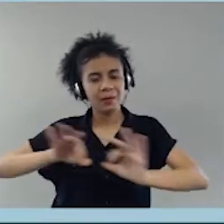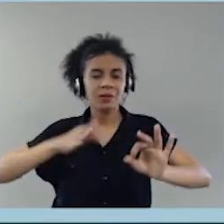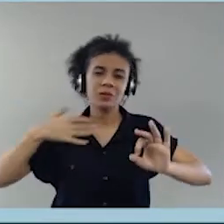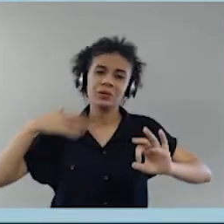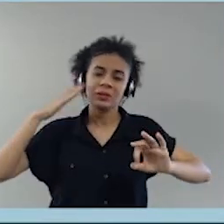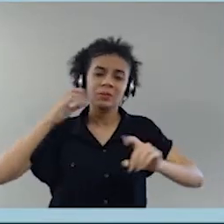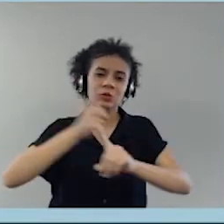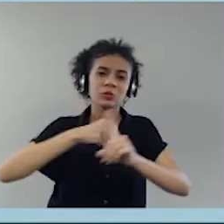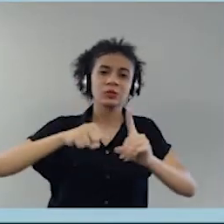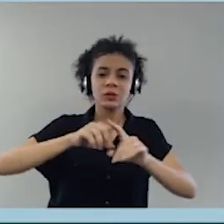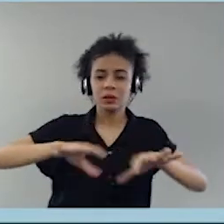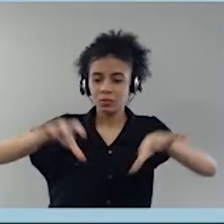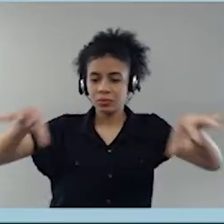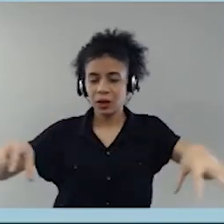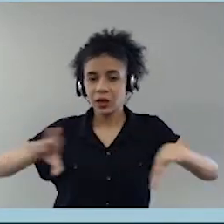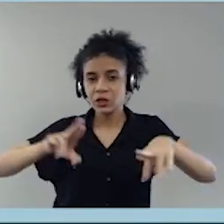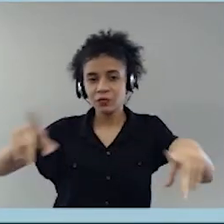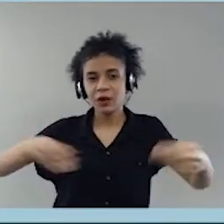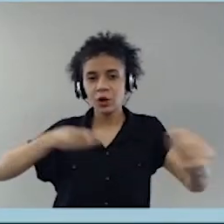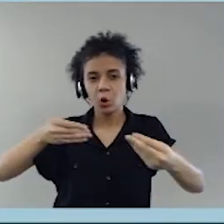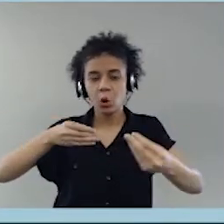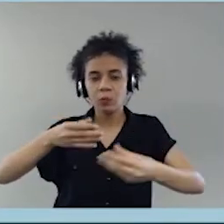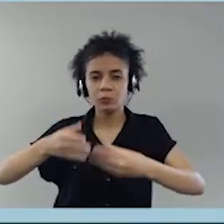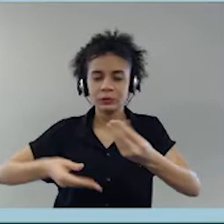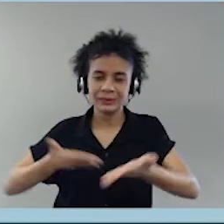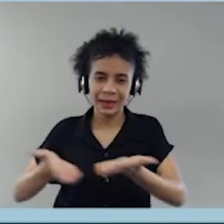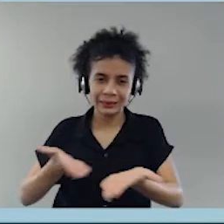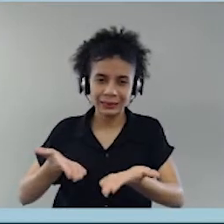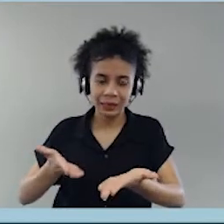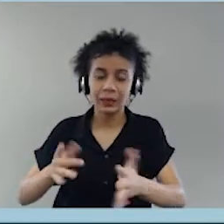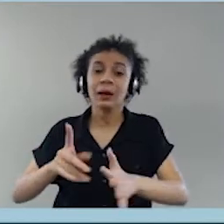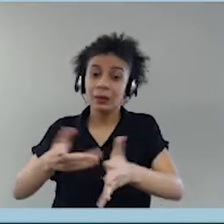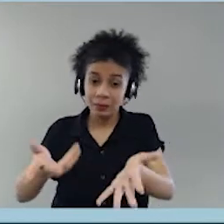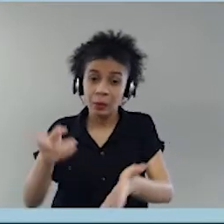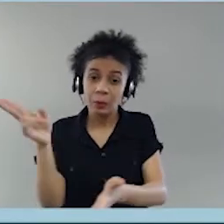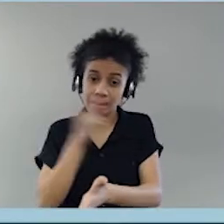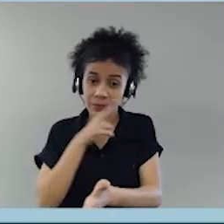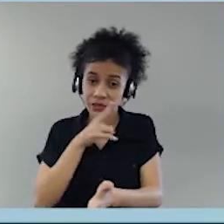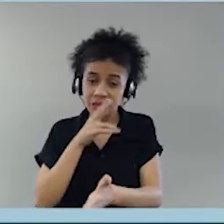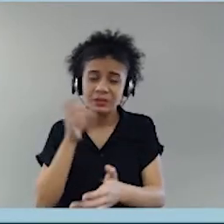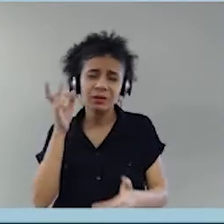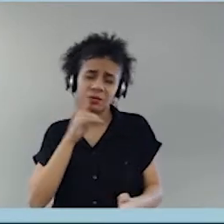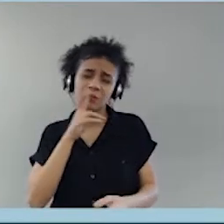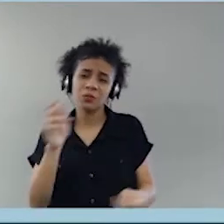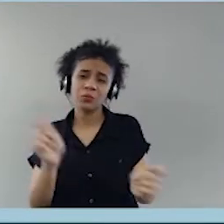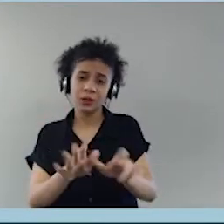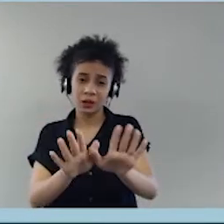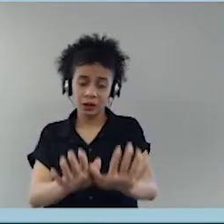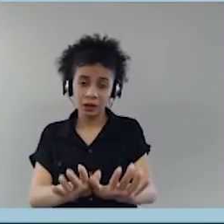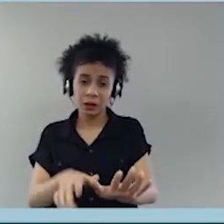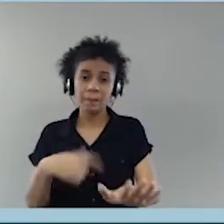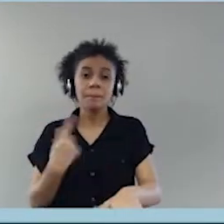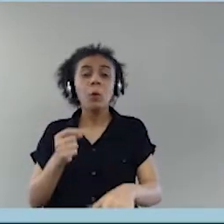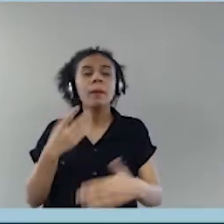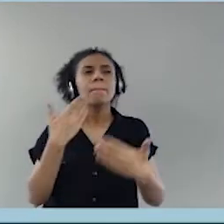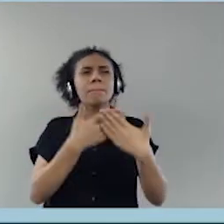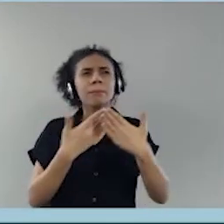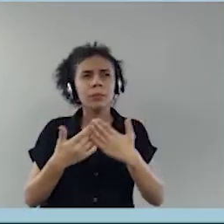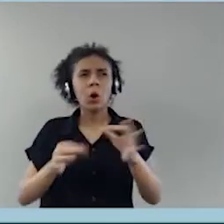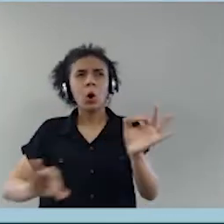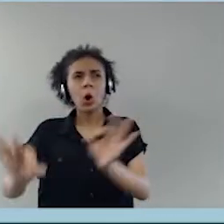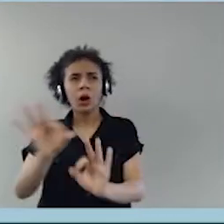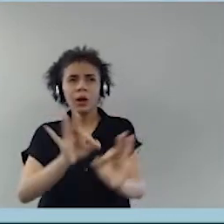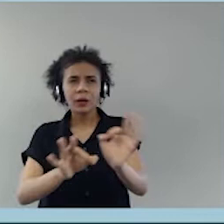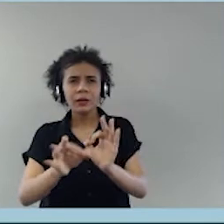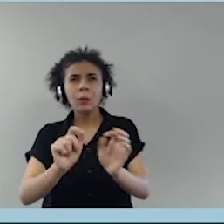organização social. Então, basicamente, uma emergência é muito simples de se responder. É ter um plano, organizar o que